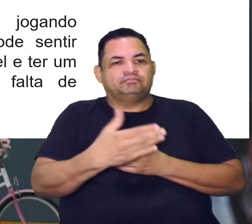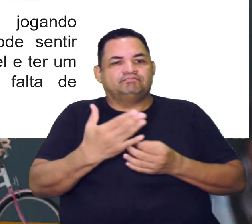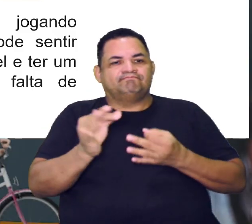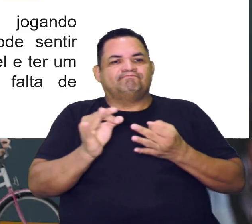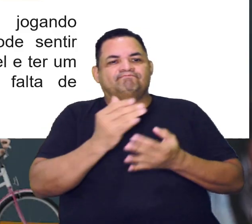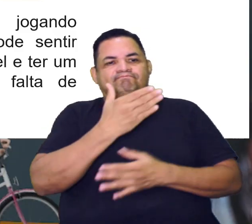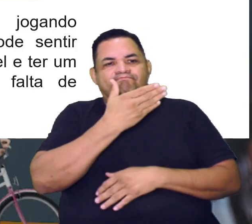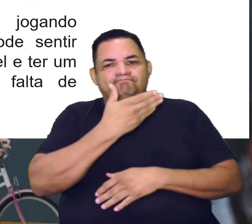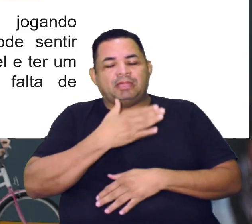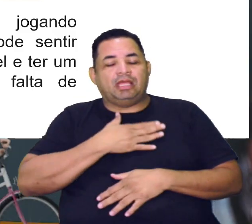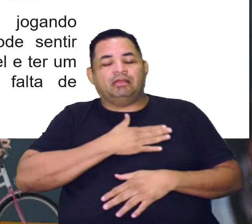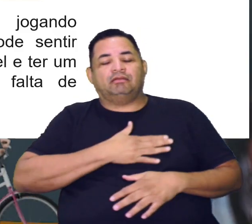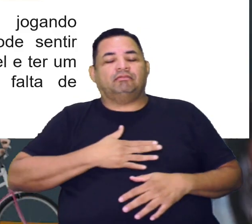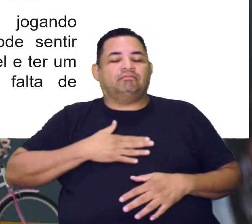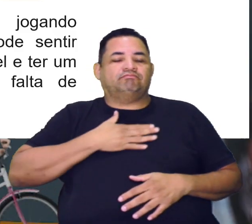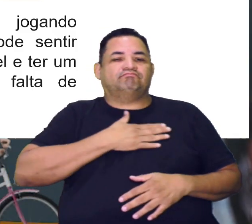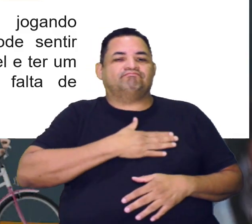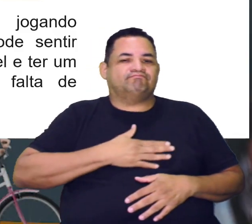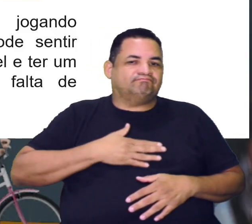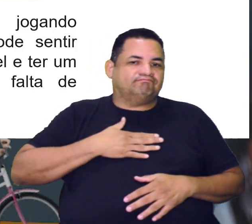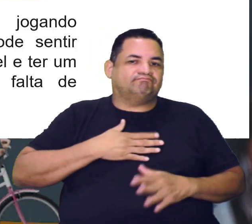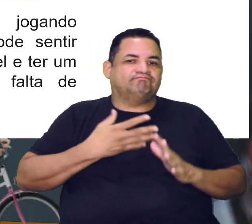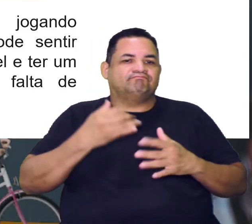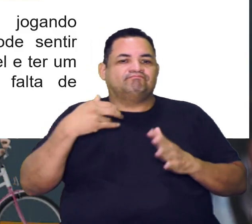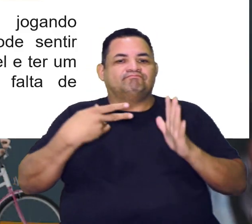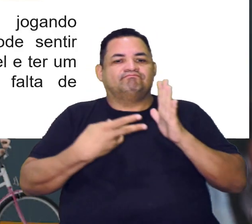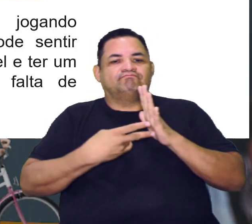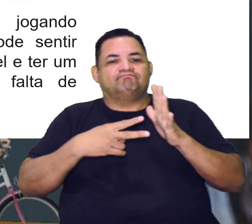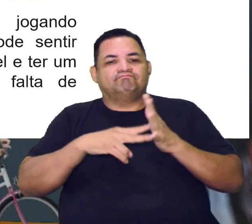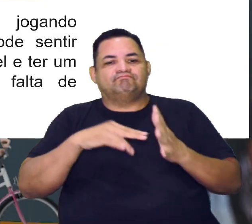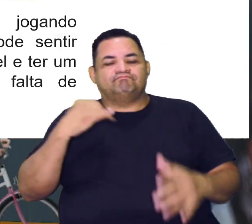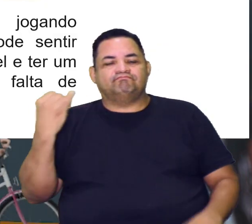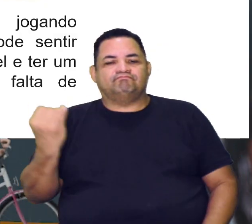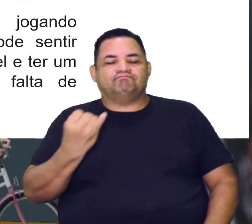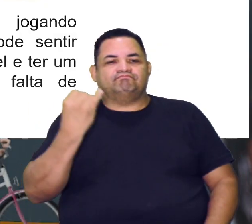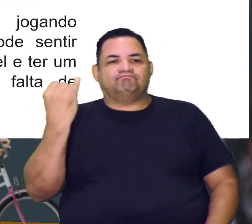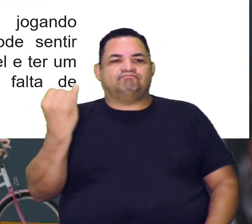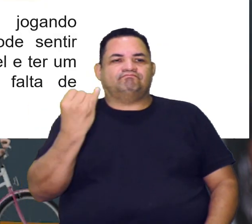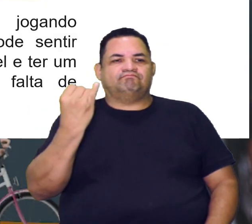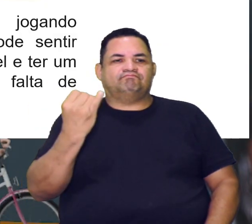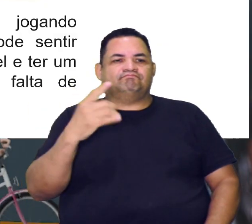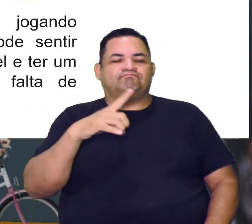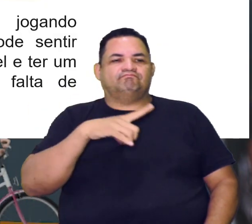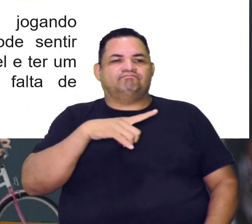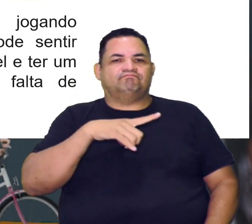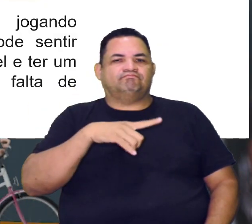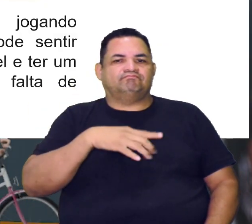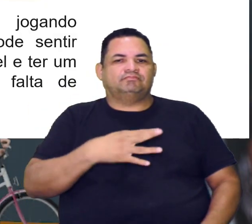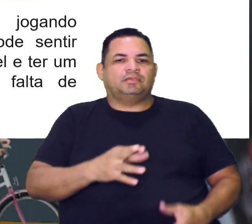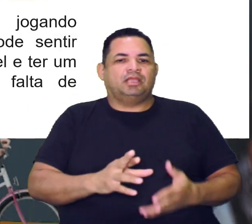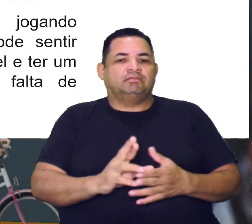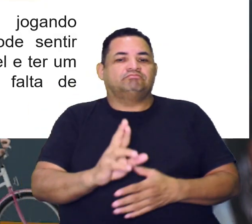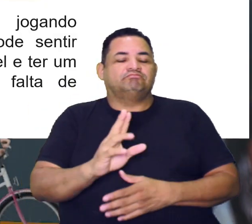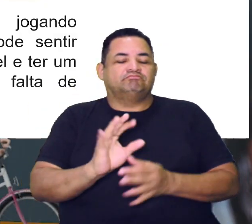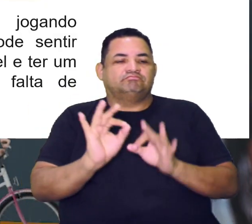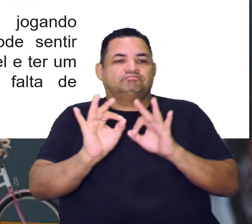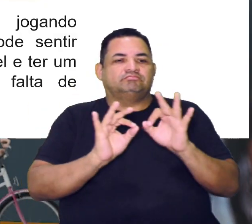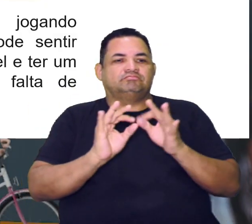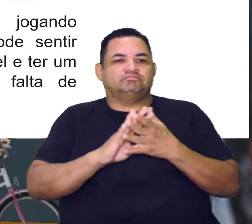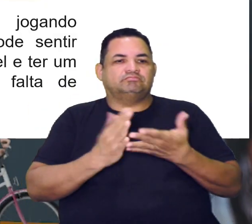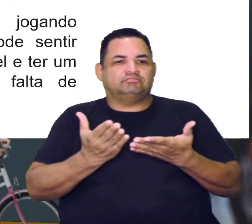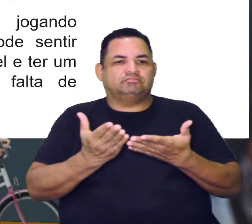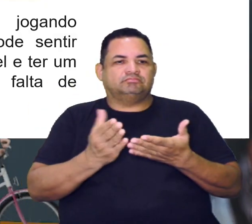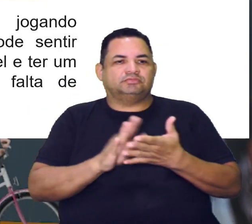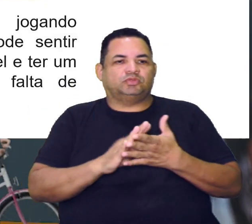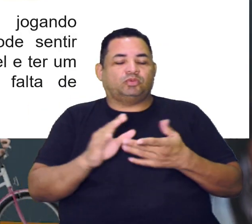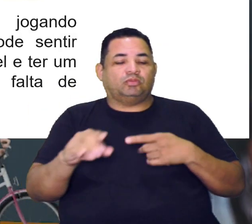forma mais prazerosa, mais significativa, né? Que você obtenha esses resultados através e com a soma